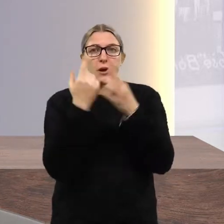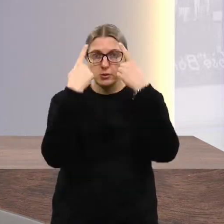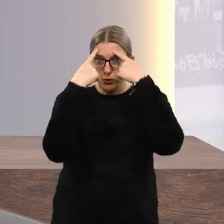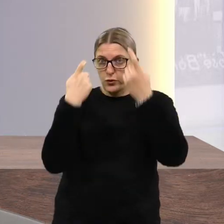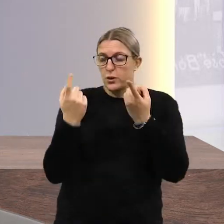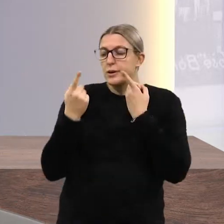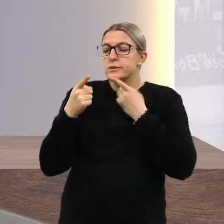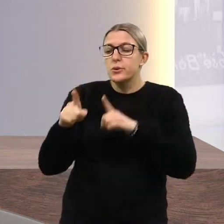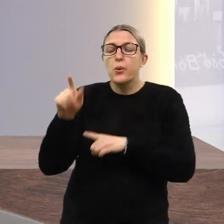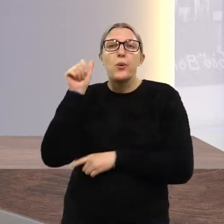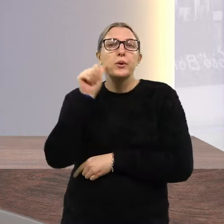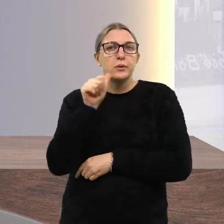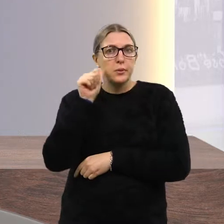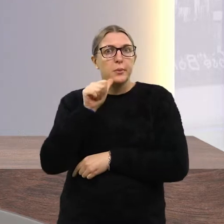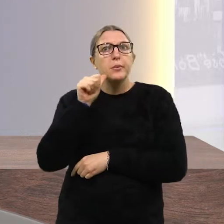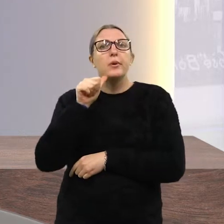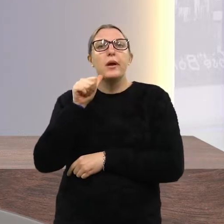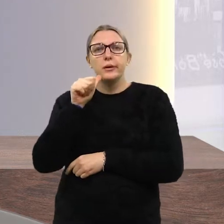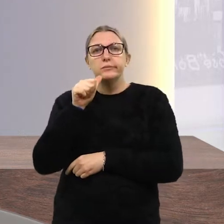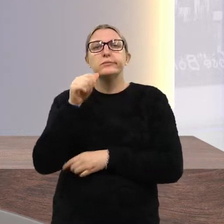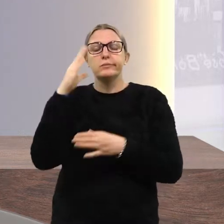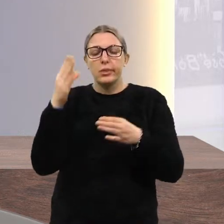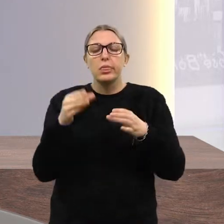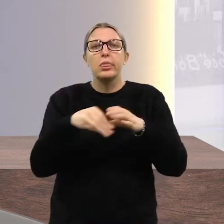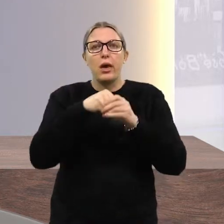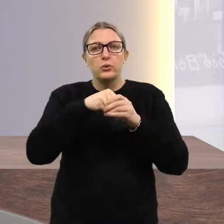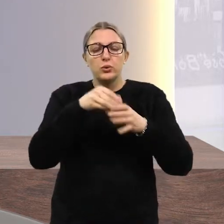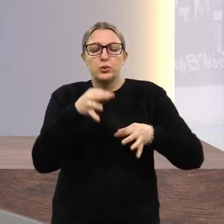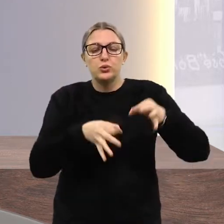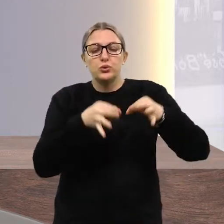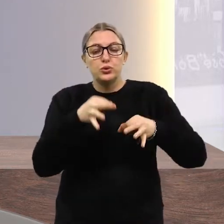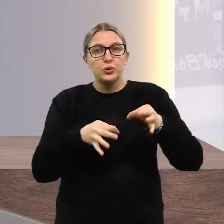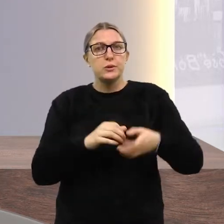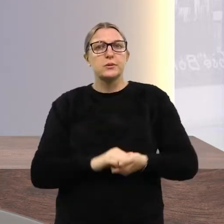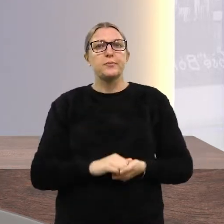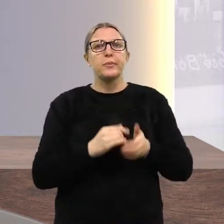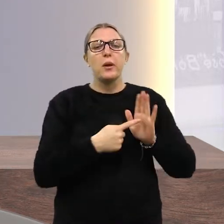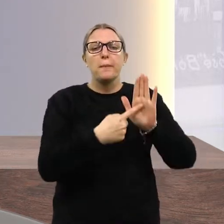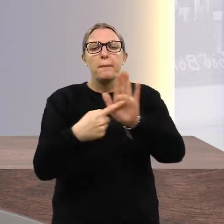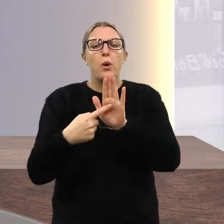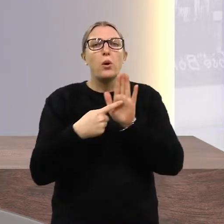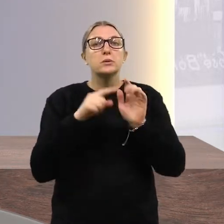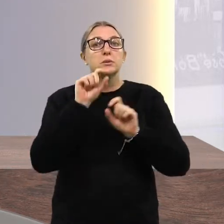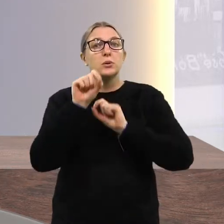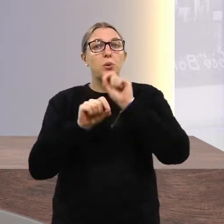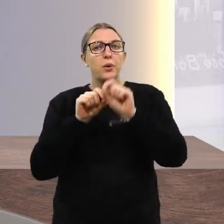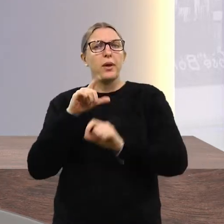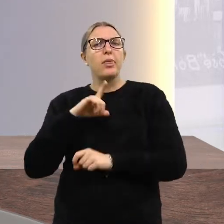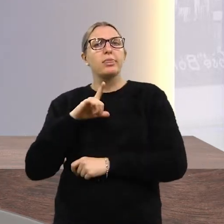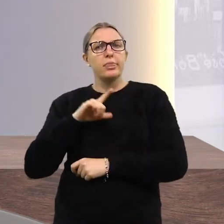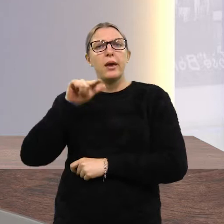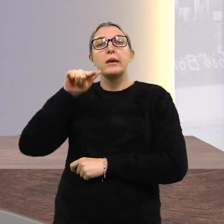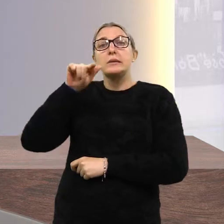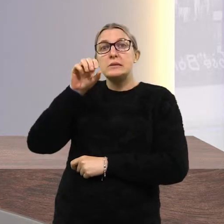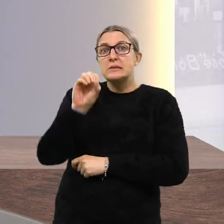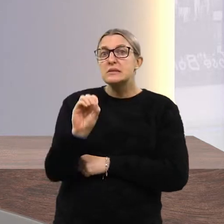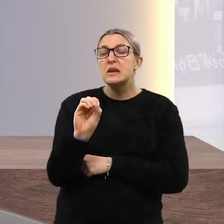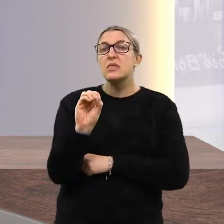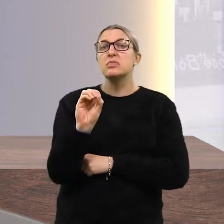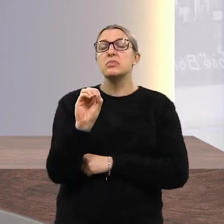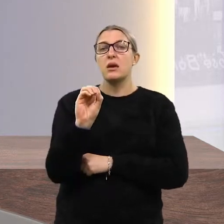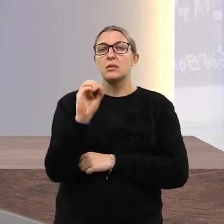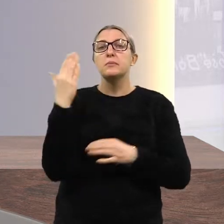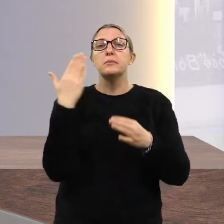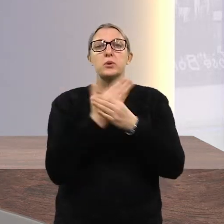à violência contra a mulher em andamento na vara criminal. Isso indica uma média de 70 casos